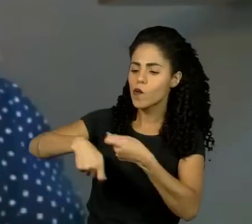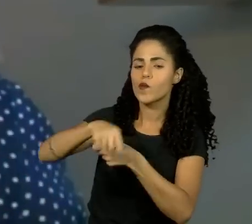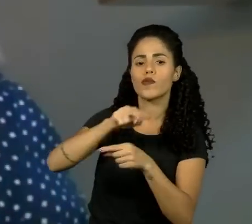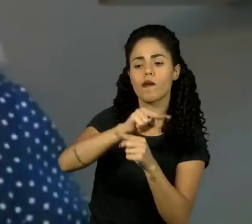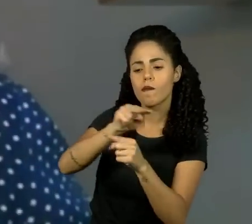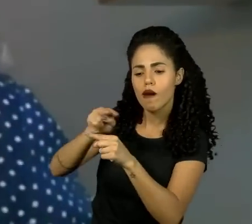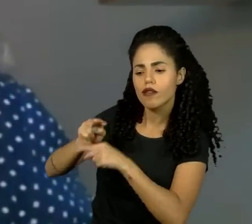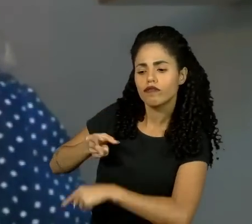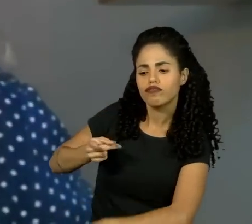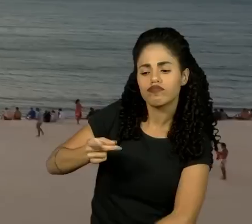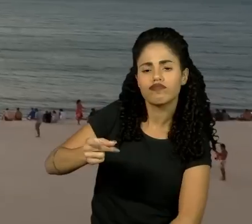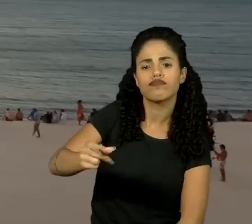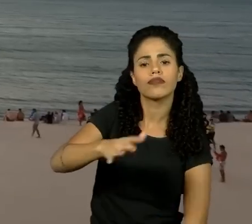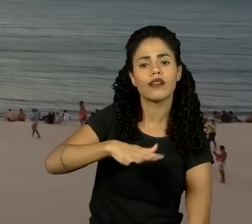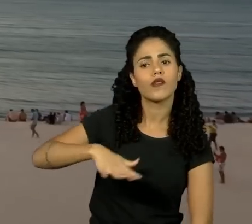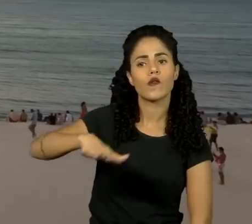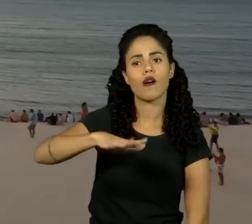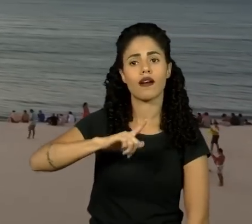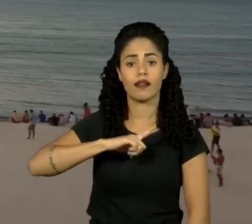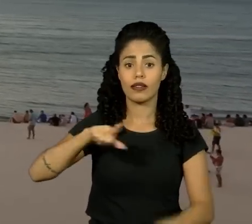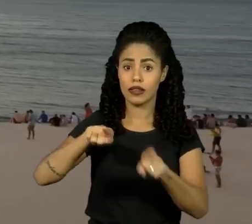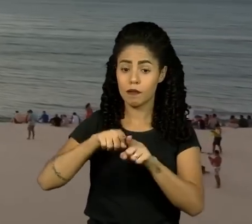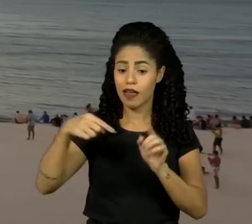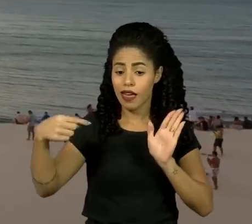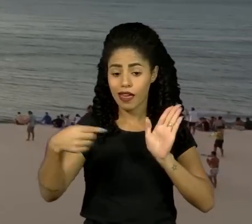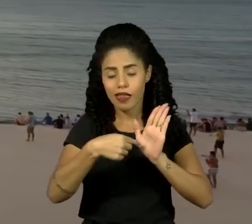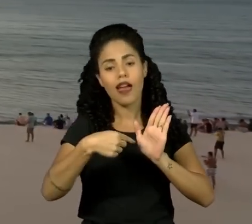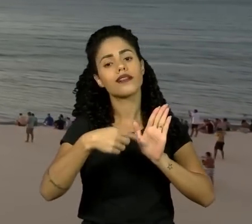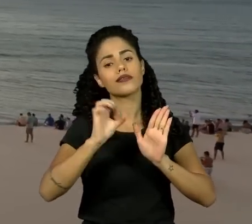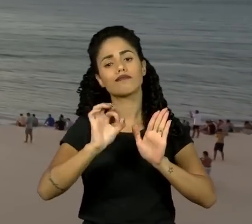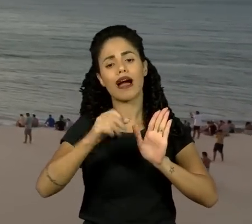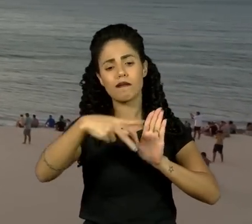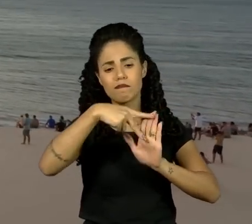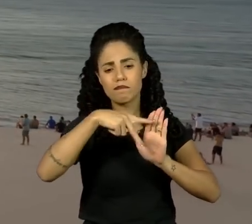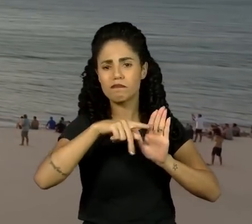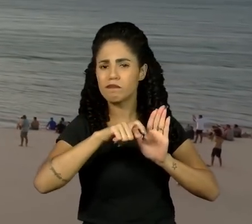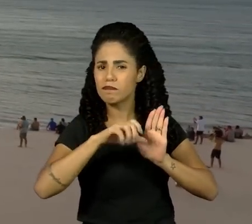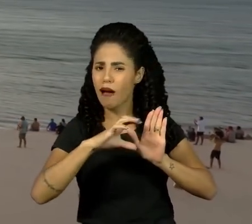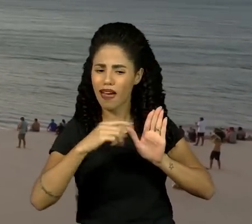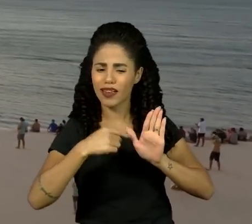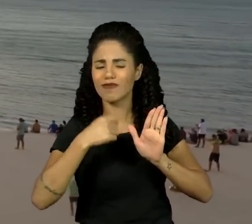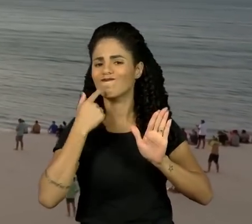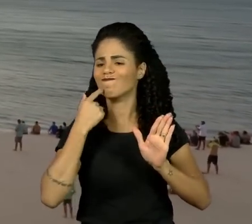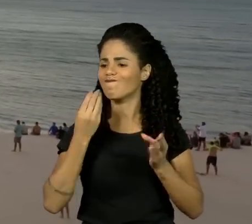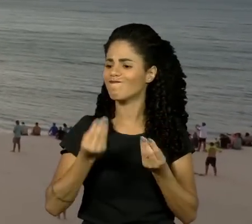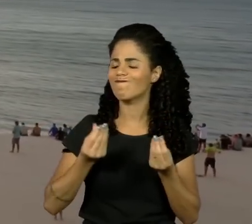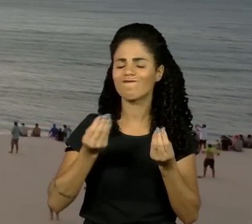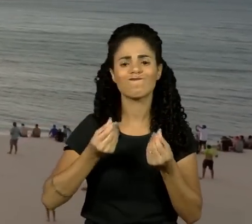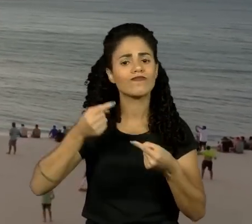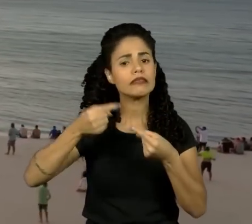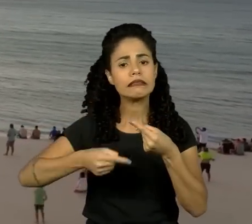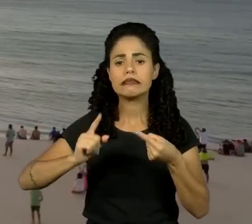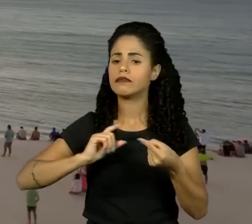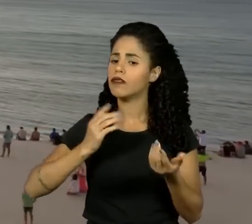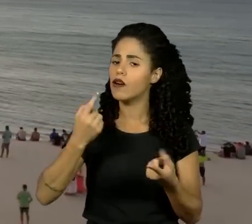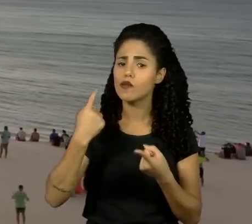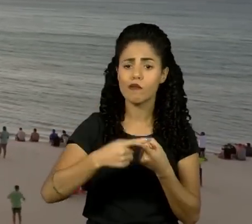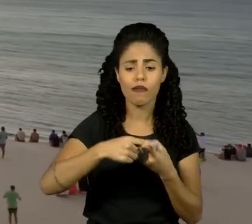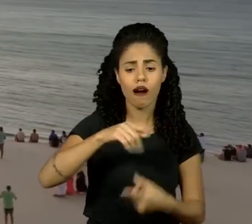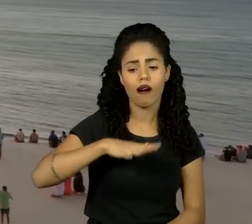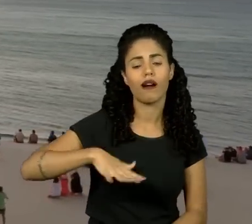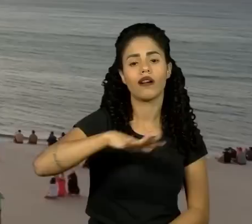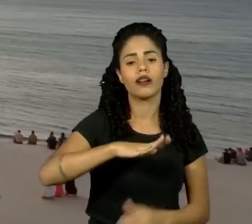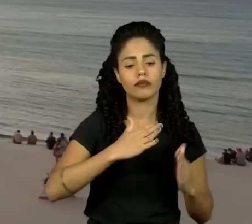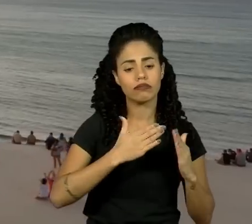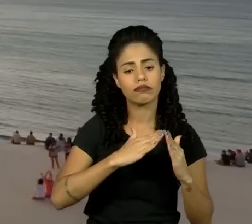a conservação dessas áreas. E a PEC, ela infelizmente traz essa possibilidade, passando os terrenos para os municípios,